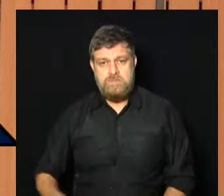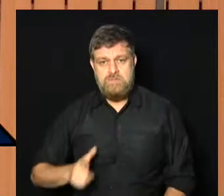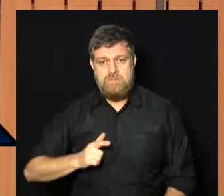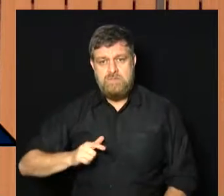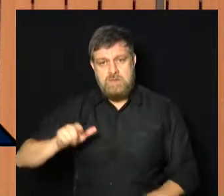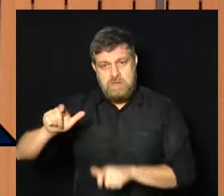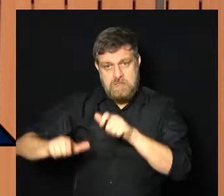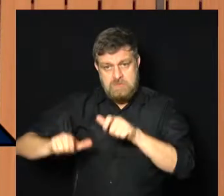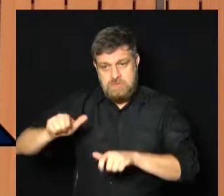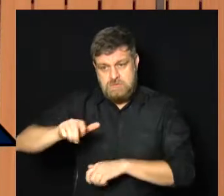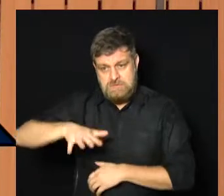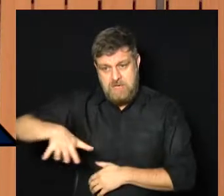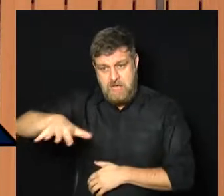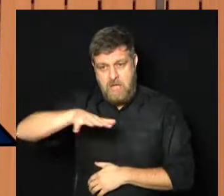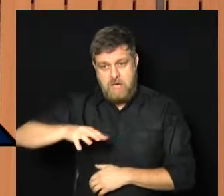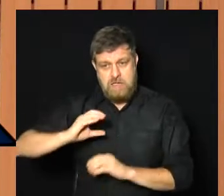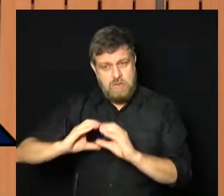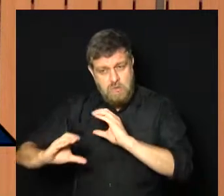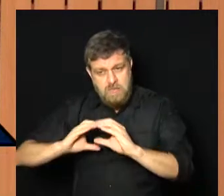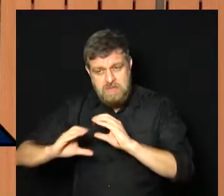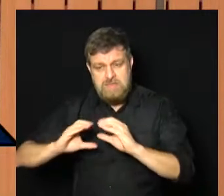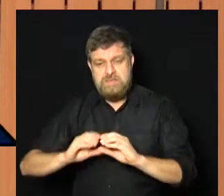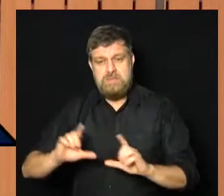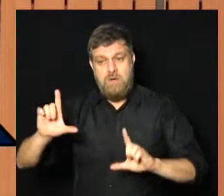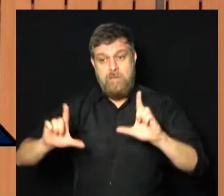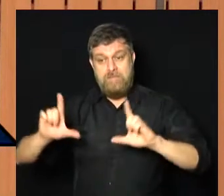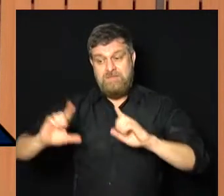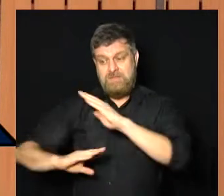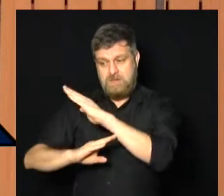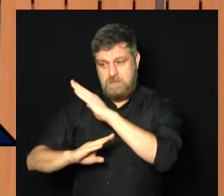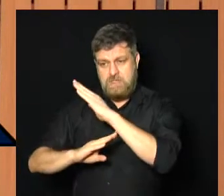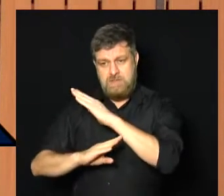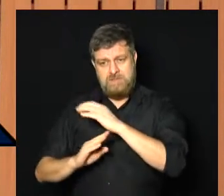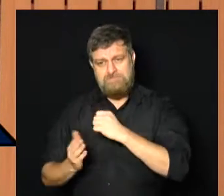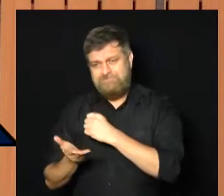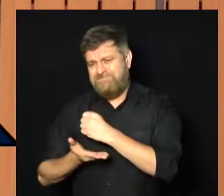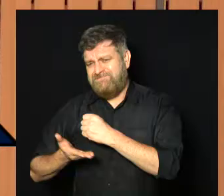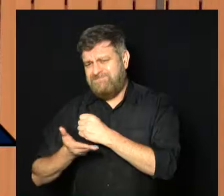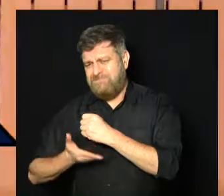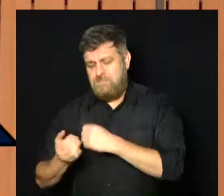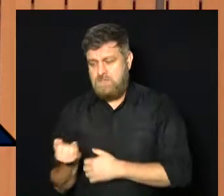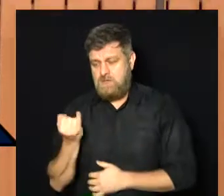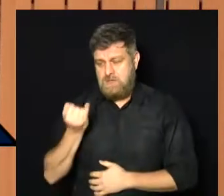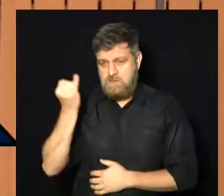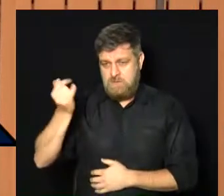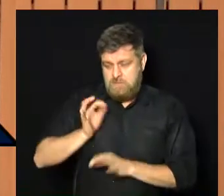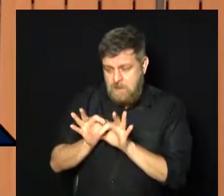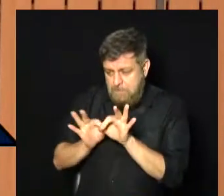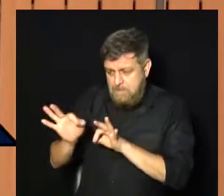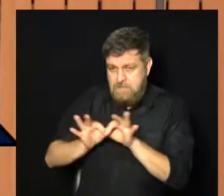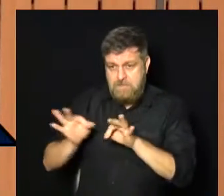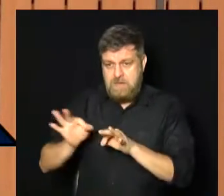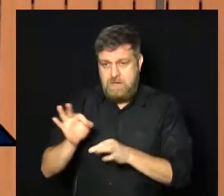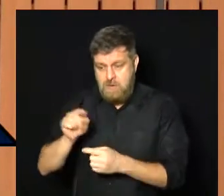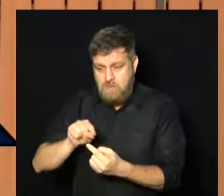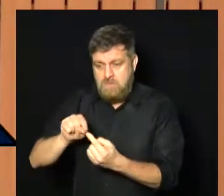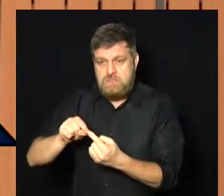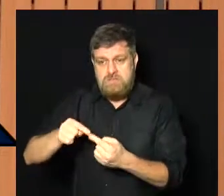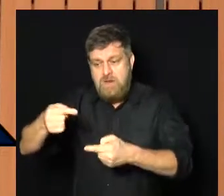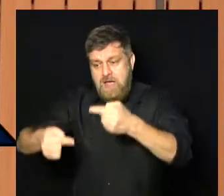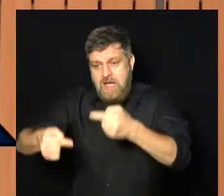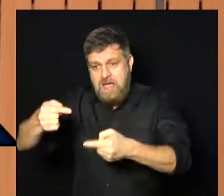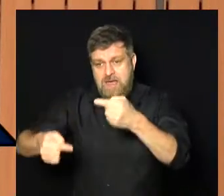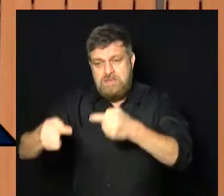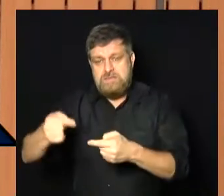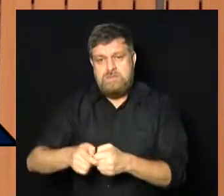trabalhadores da TV Câmara, que são fundamentais para que a gente possa realizar essa reunião extraordinária, esse debate